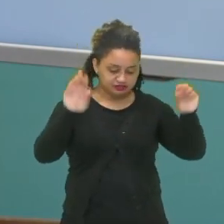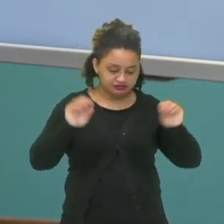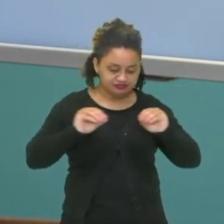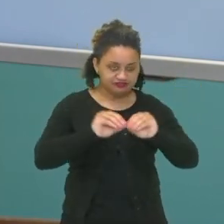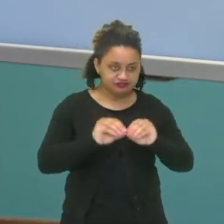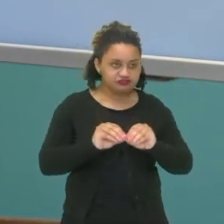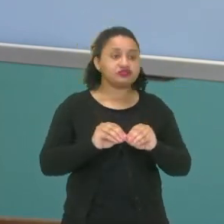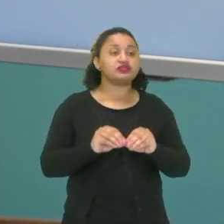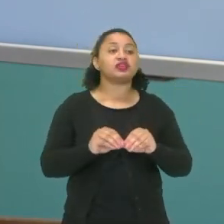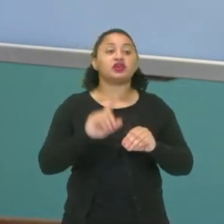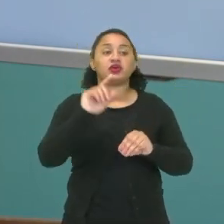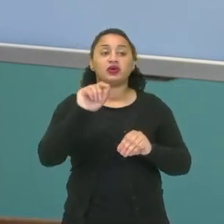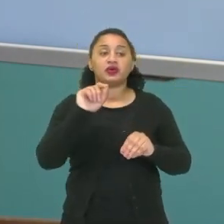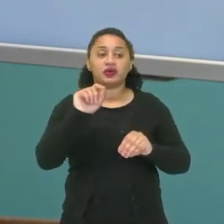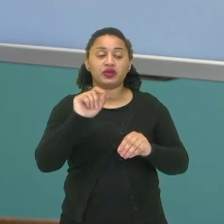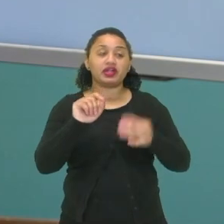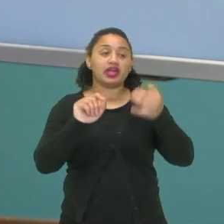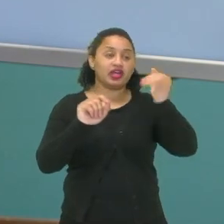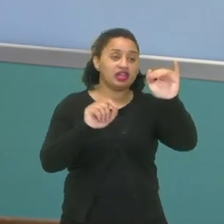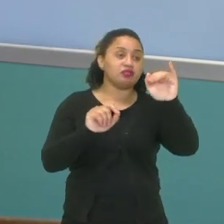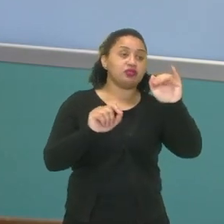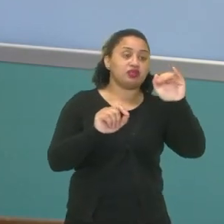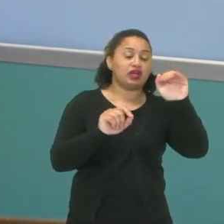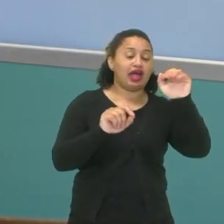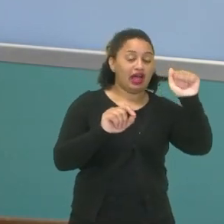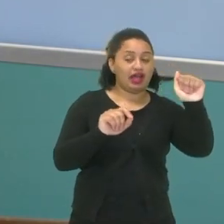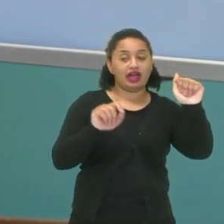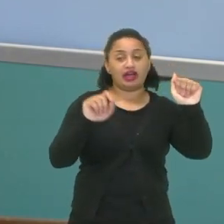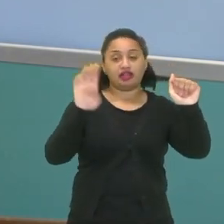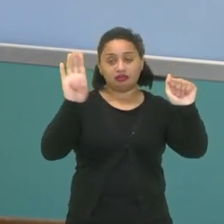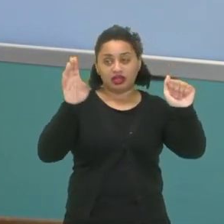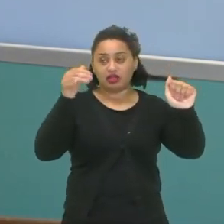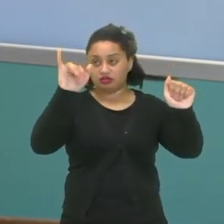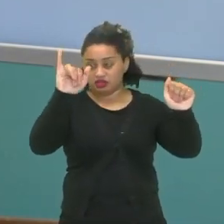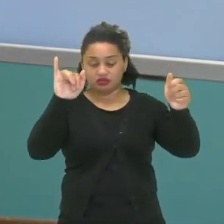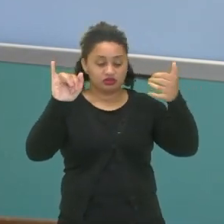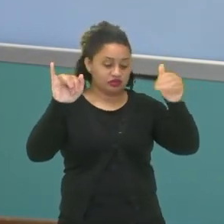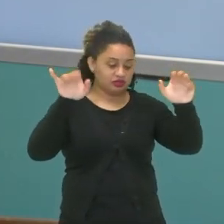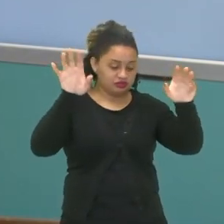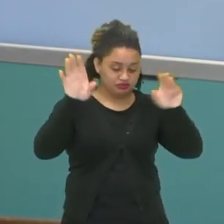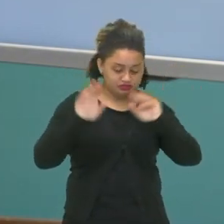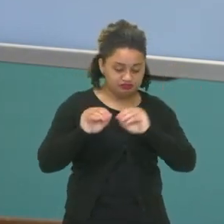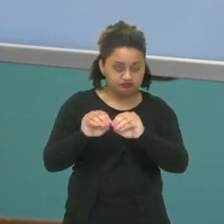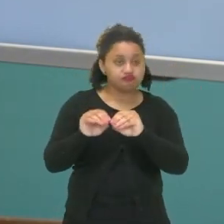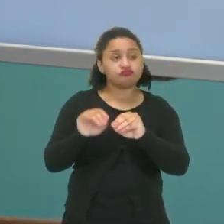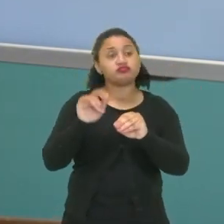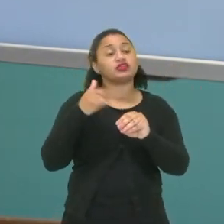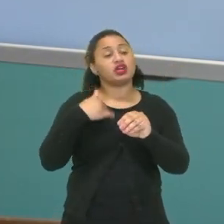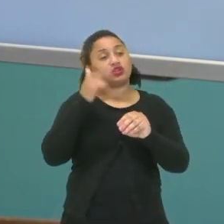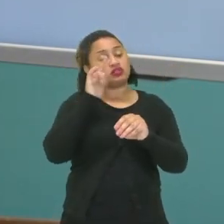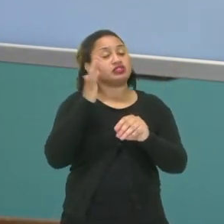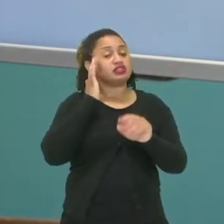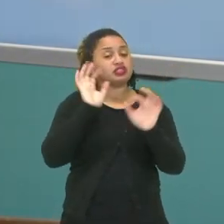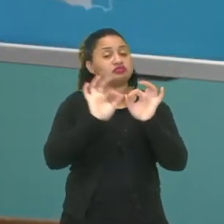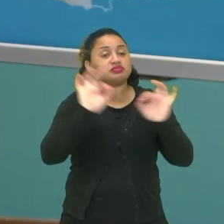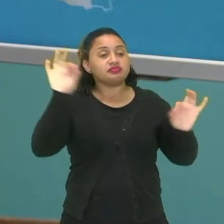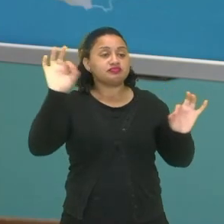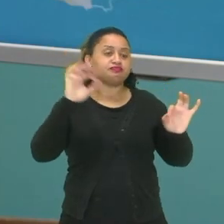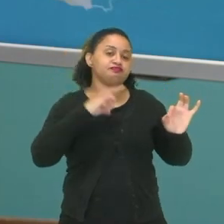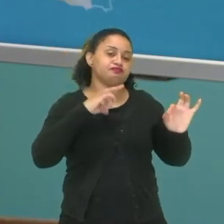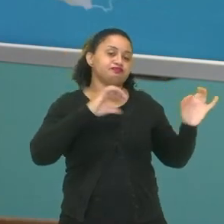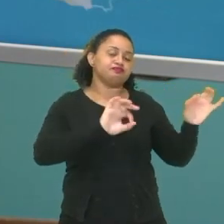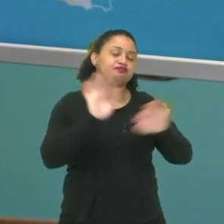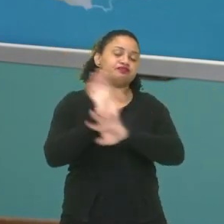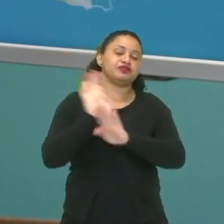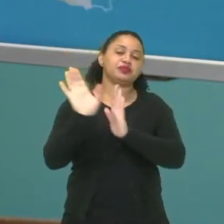do A ao quadrado. Somo o quadrado dos dois, tiro a raiz, eu tenho a distância entre os dois pontos. Nesse